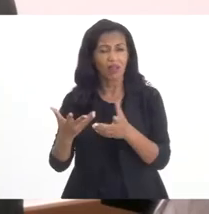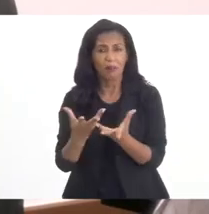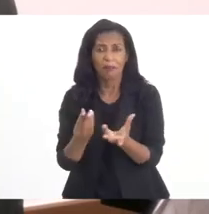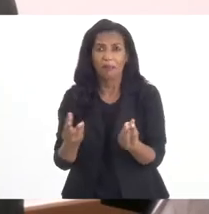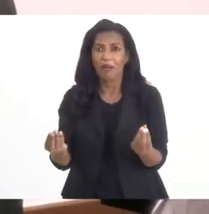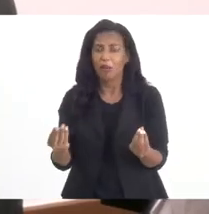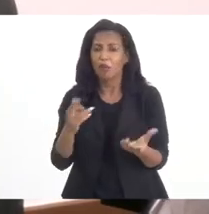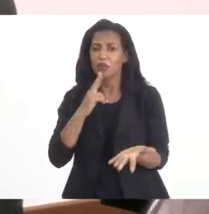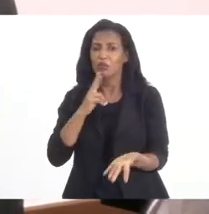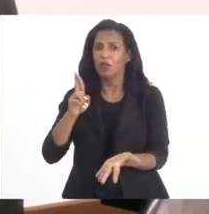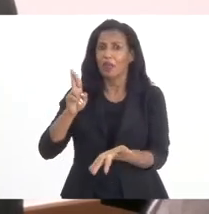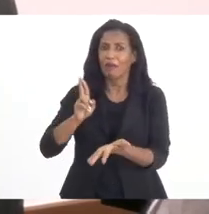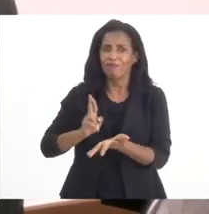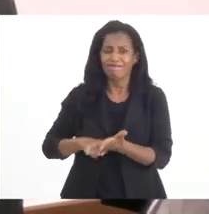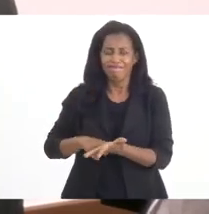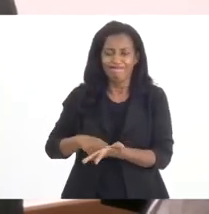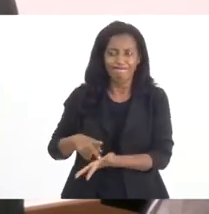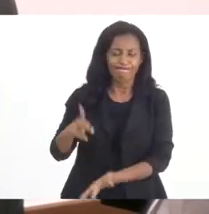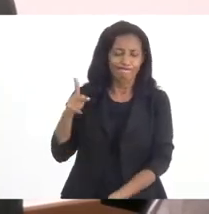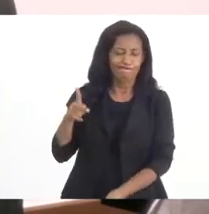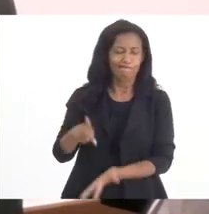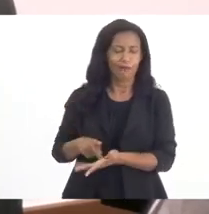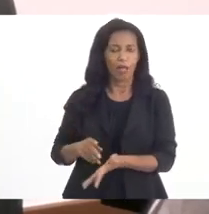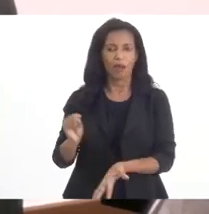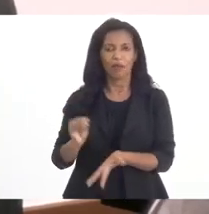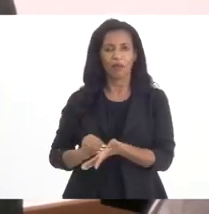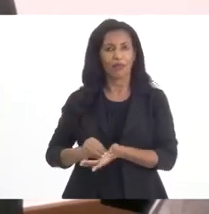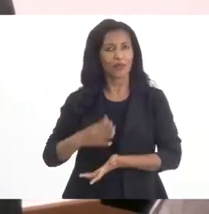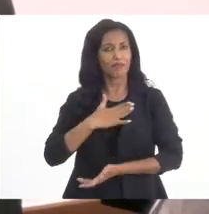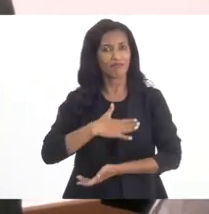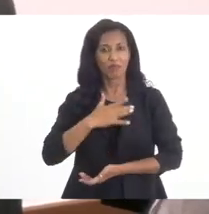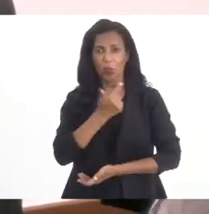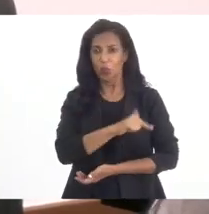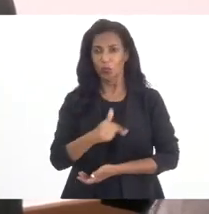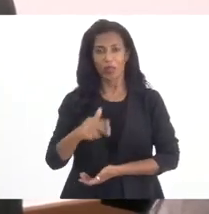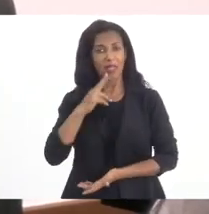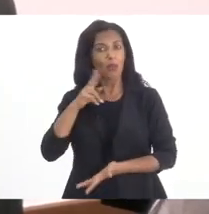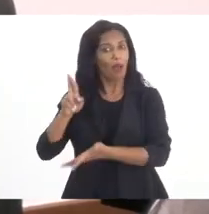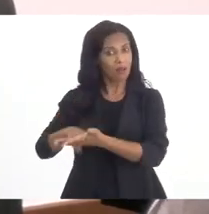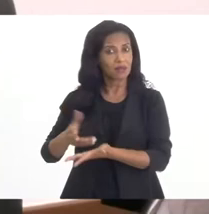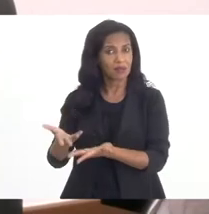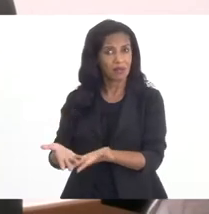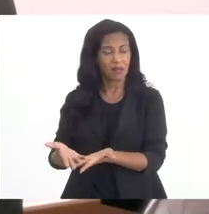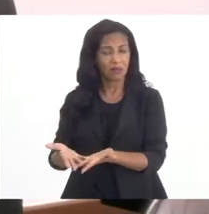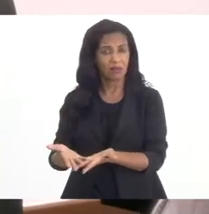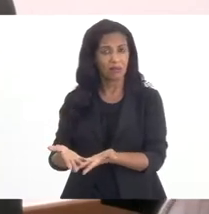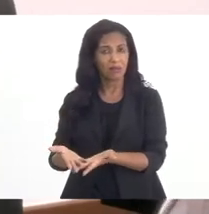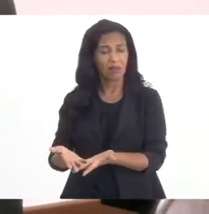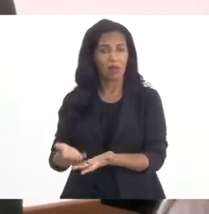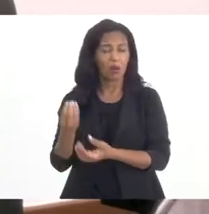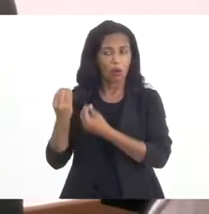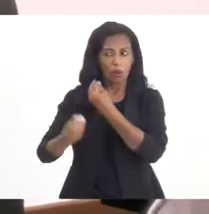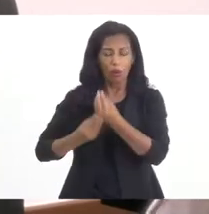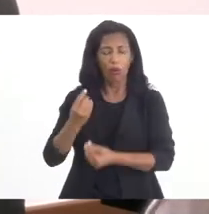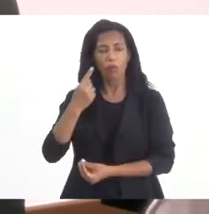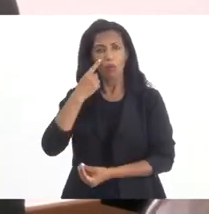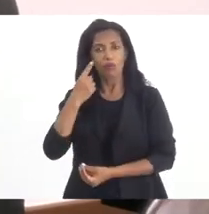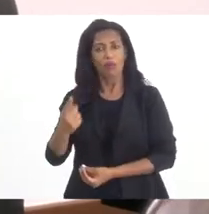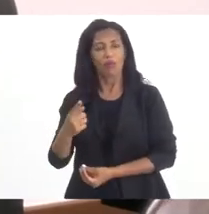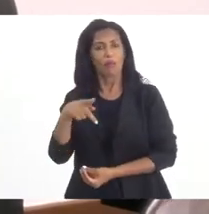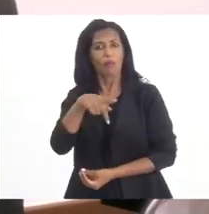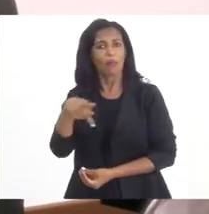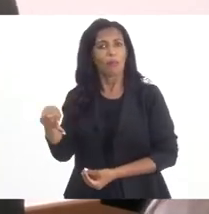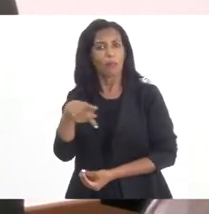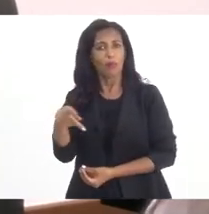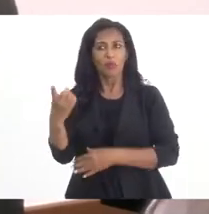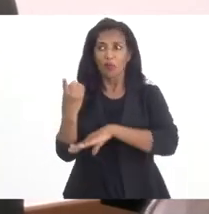E, realmente, os professores estão muito insatisfeitos e completamente com razão. É um absurdo você ver um professor universitário que